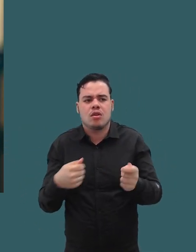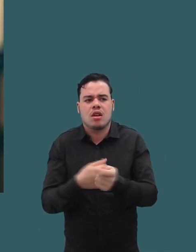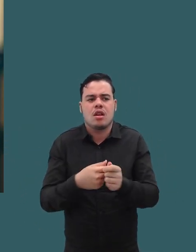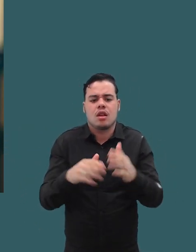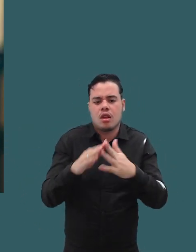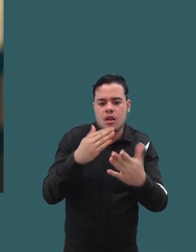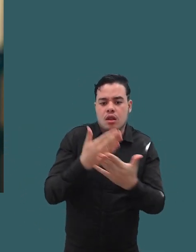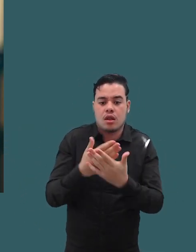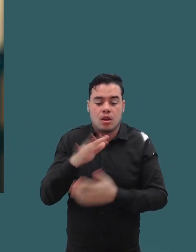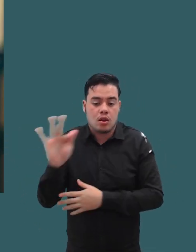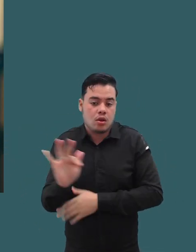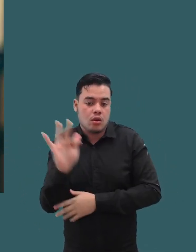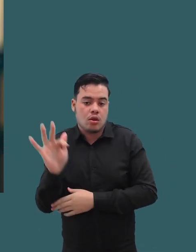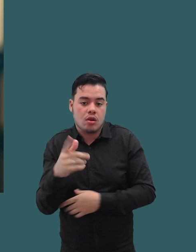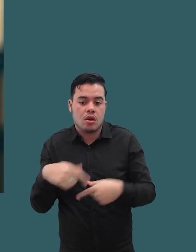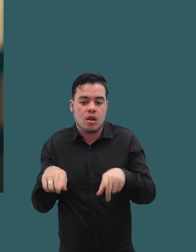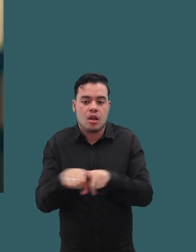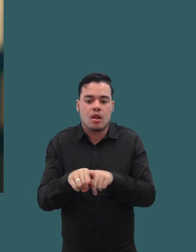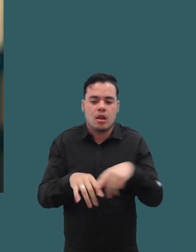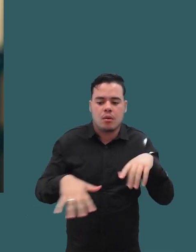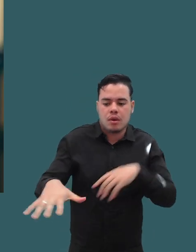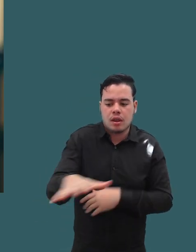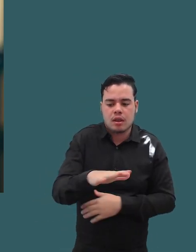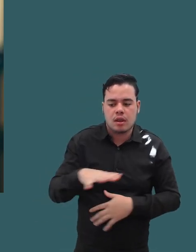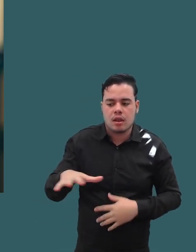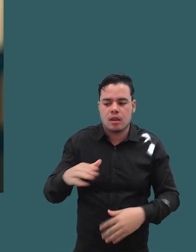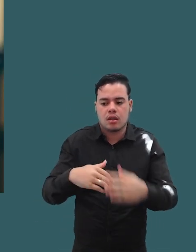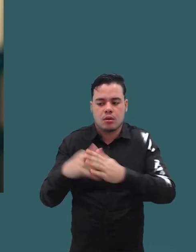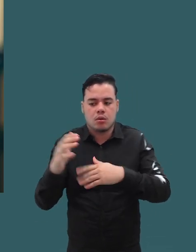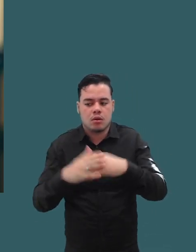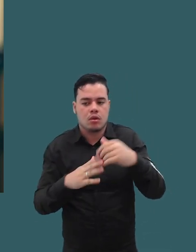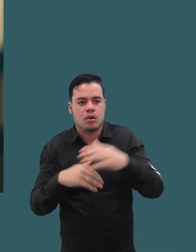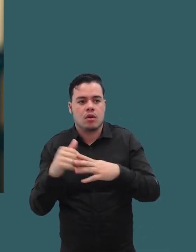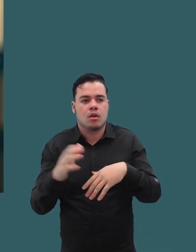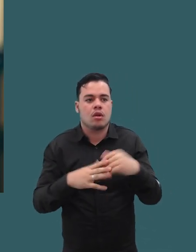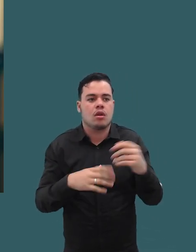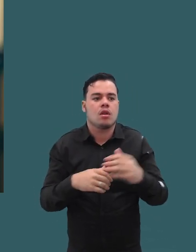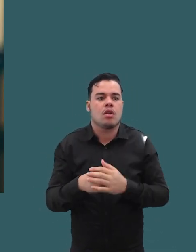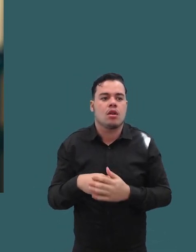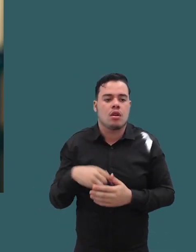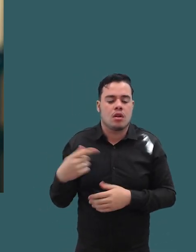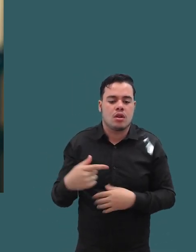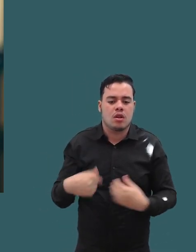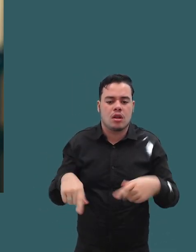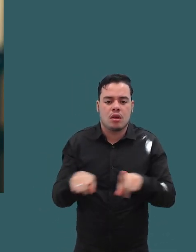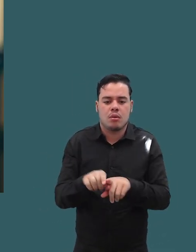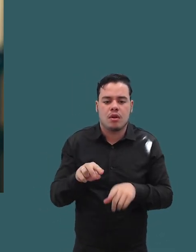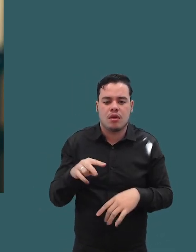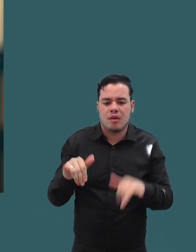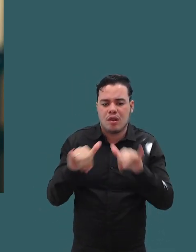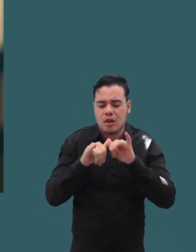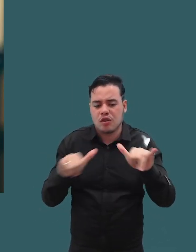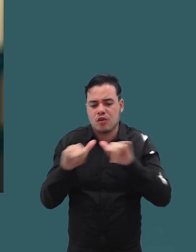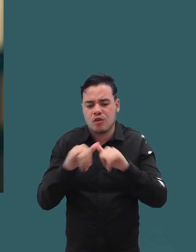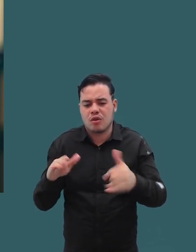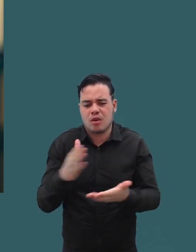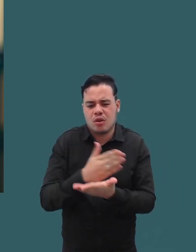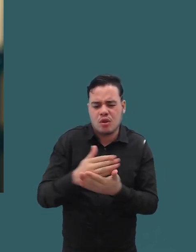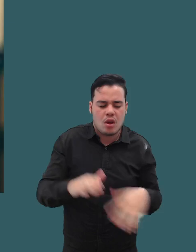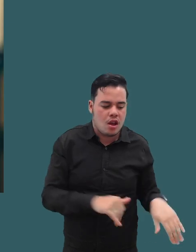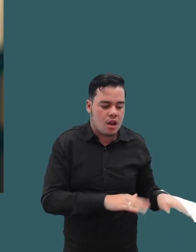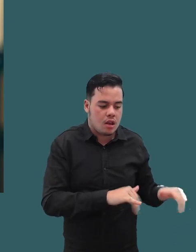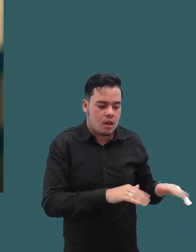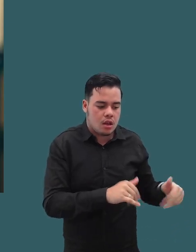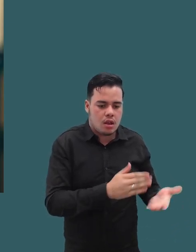e o mercado profissional. A gente certamente vai divulgar a partir de setembro esse grupo,